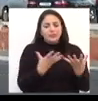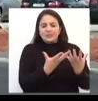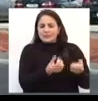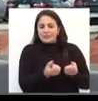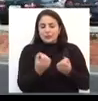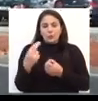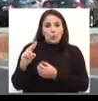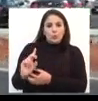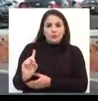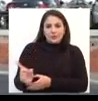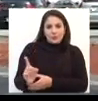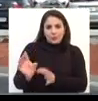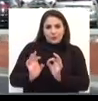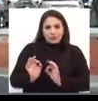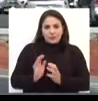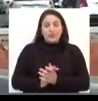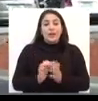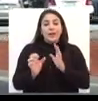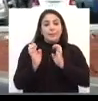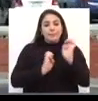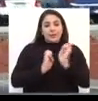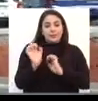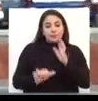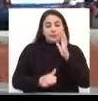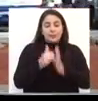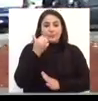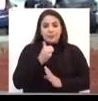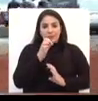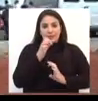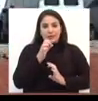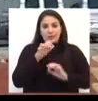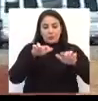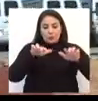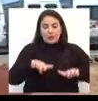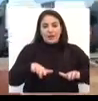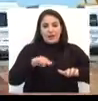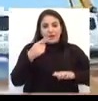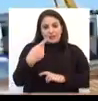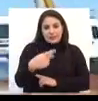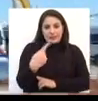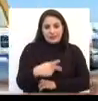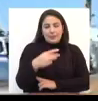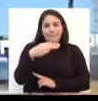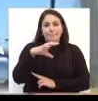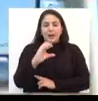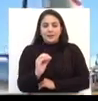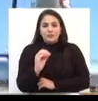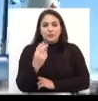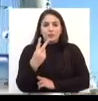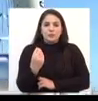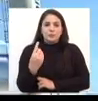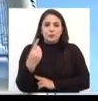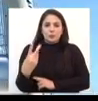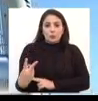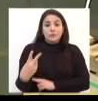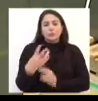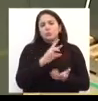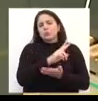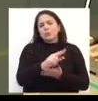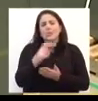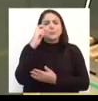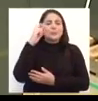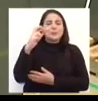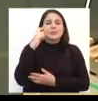A empresa inaugurou a primeira sede na América Latina em março de 2012 com ótimas perspectivas.